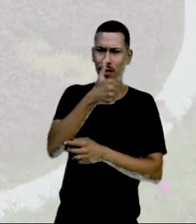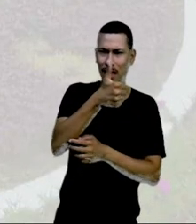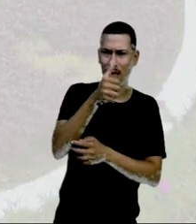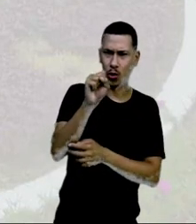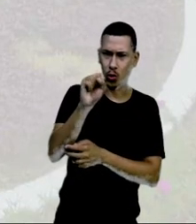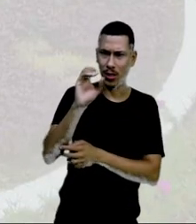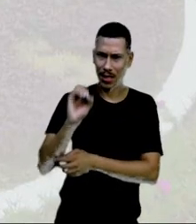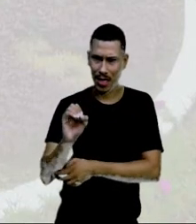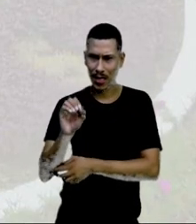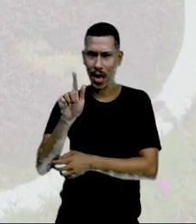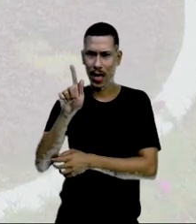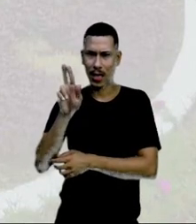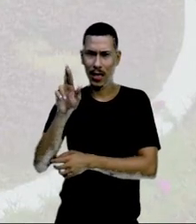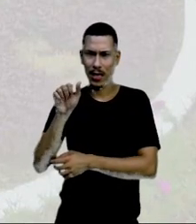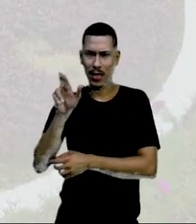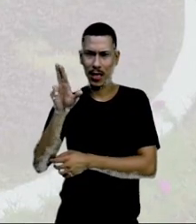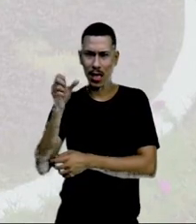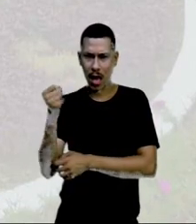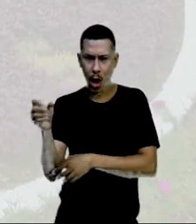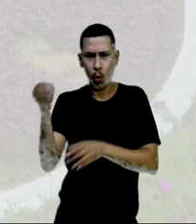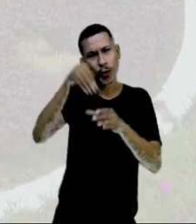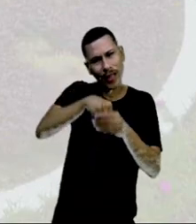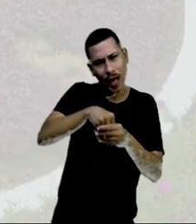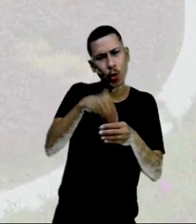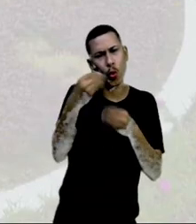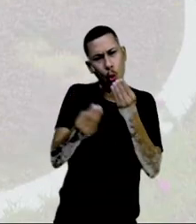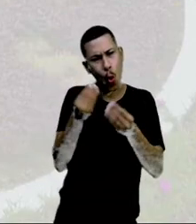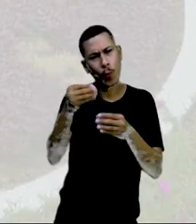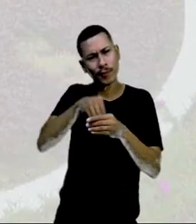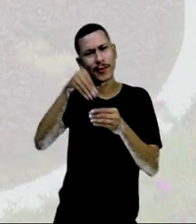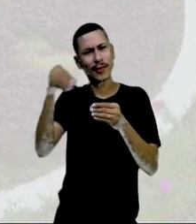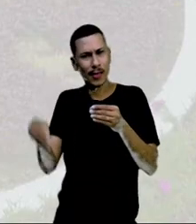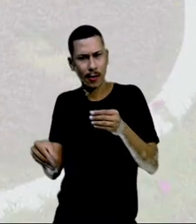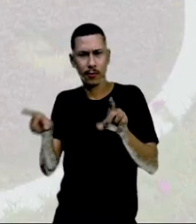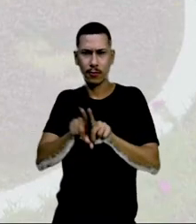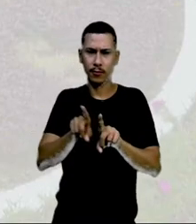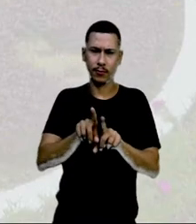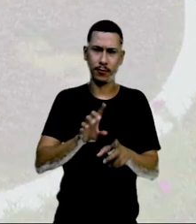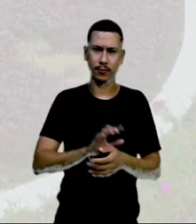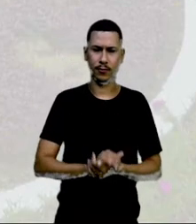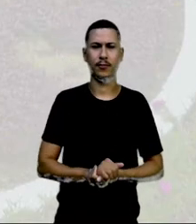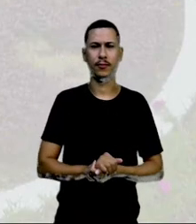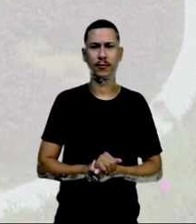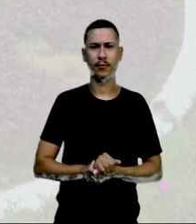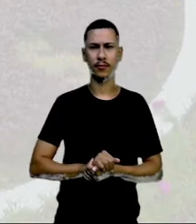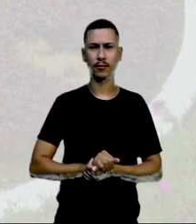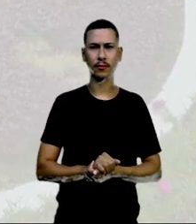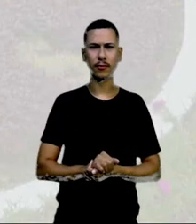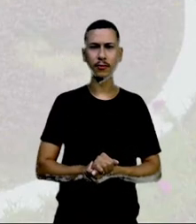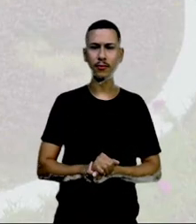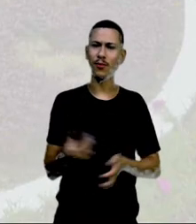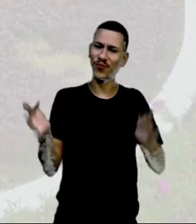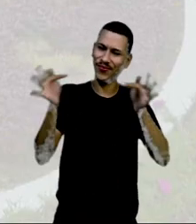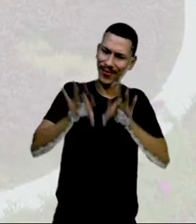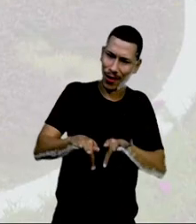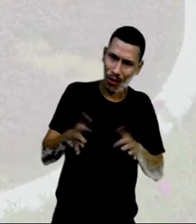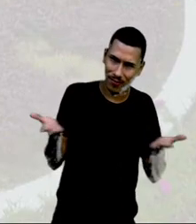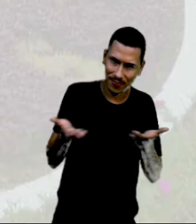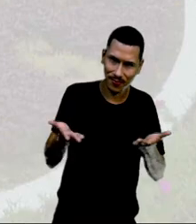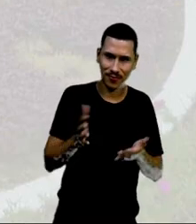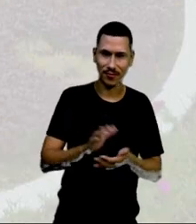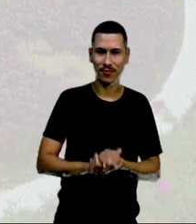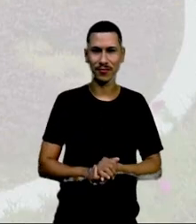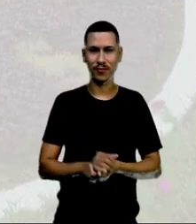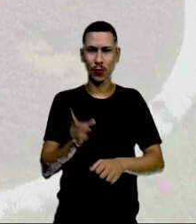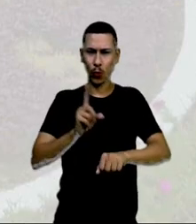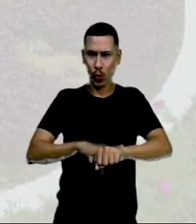180 graus, tanto no ângulo interno quanto externo. Os dois vão ser iguais. Certo? Para finalizar, nosso